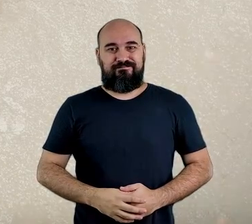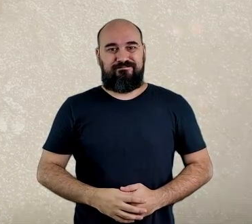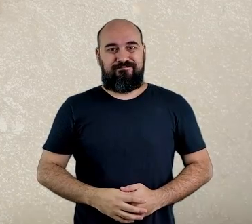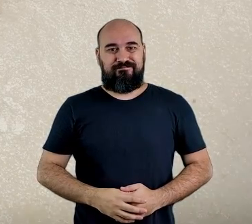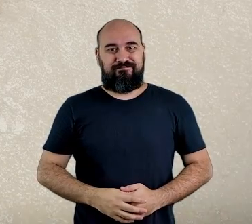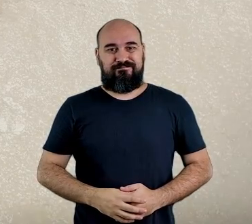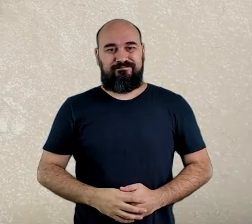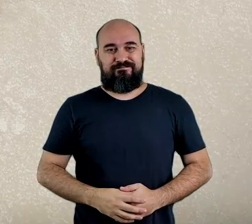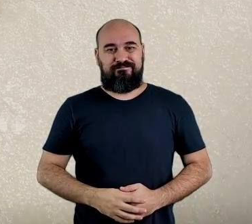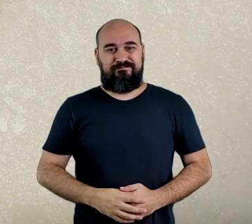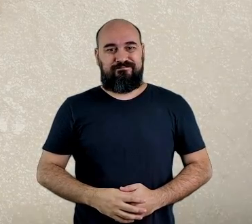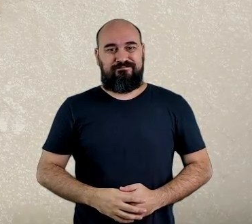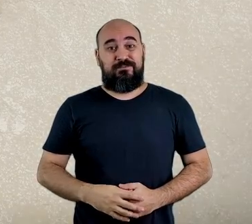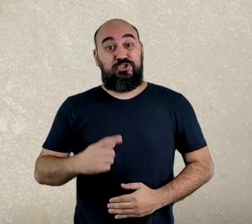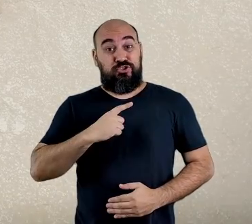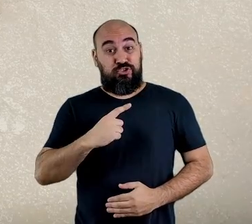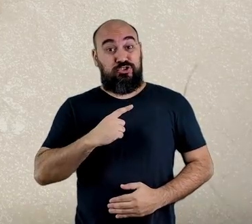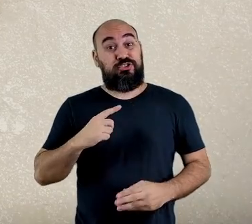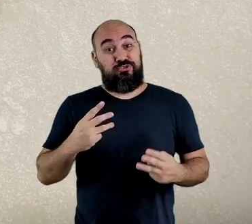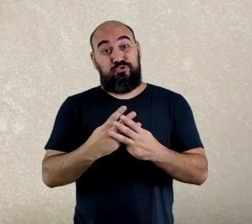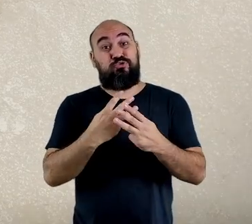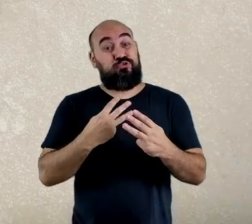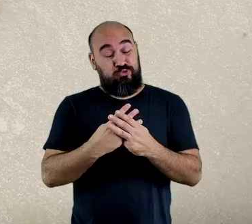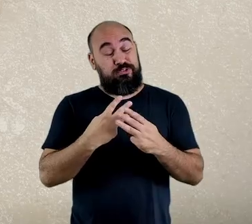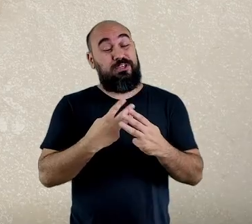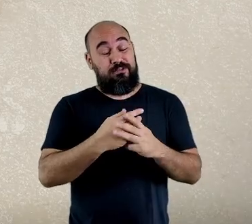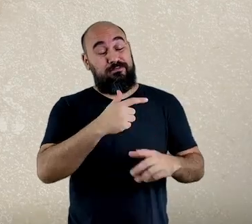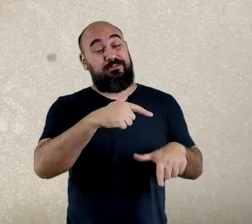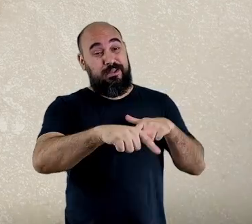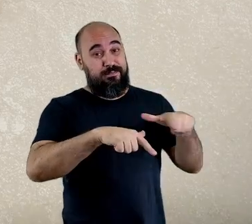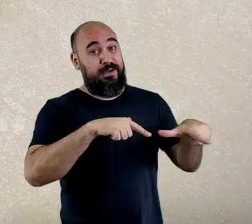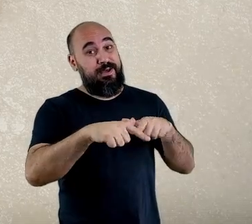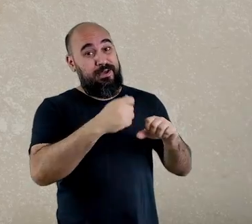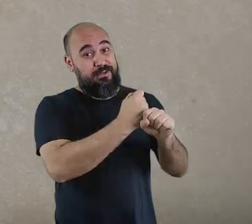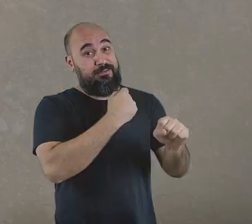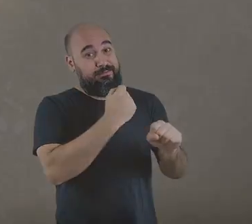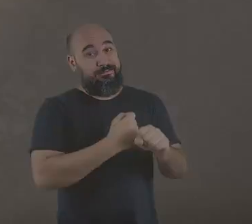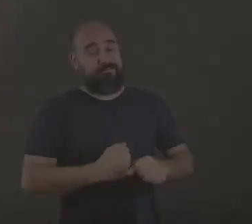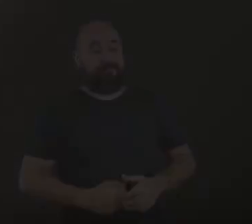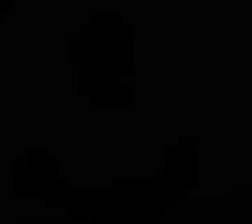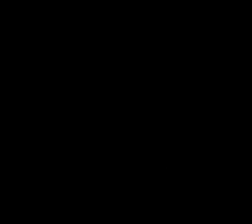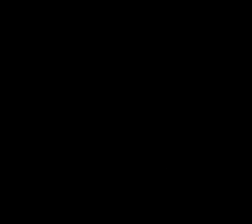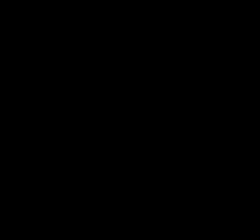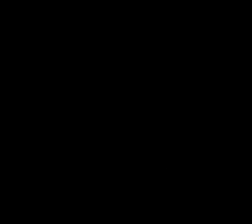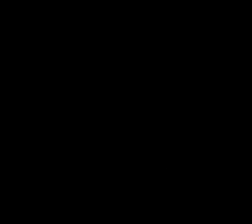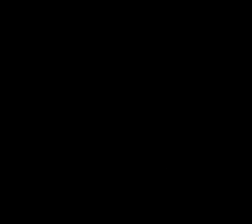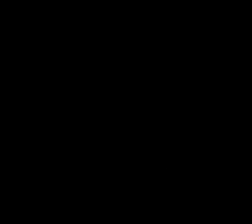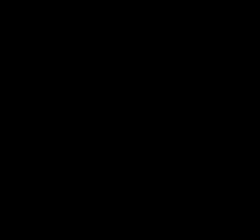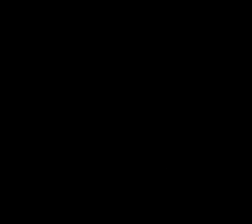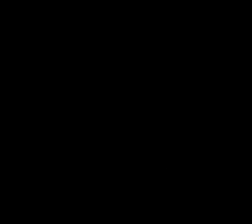judeus e colocaram esses judeus como escravos para construir a ponte, de modo que isso gerou um dilema ético.